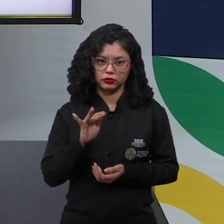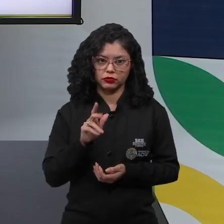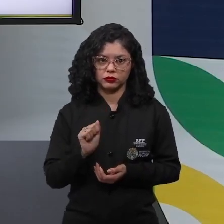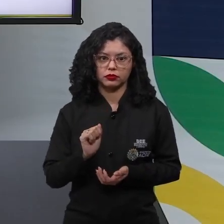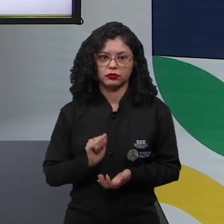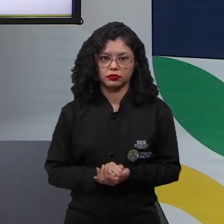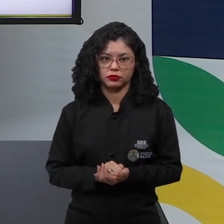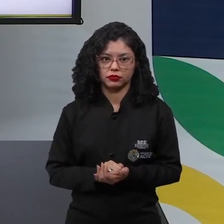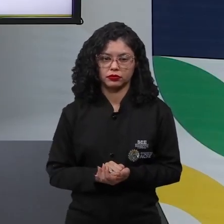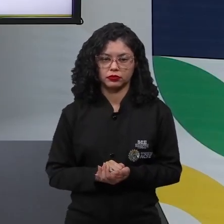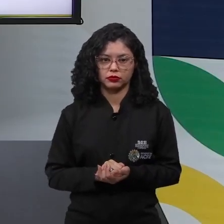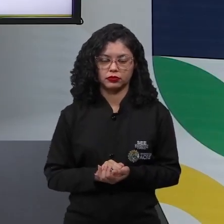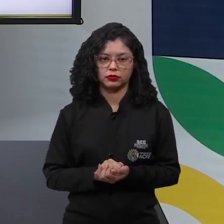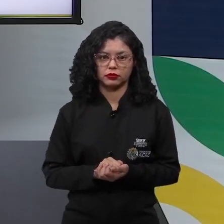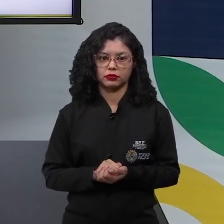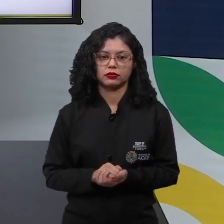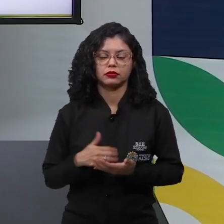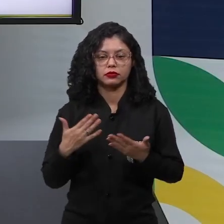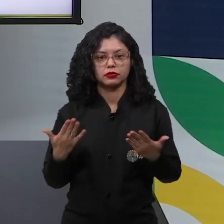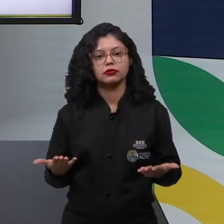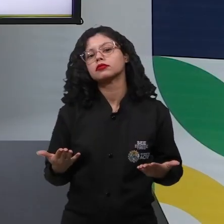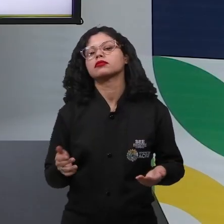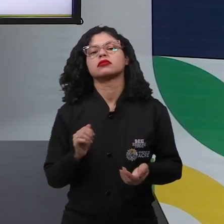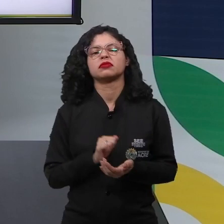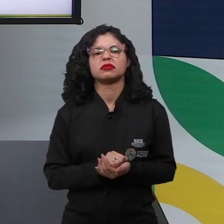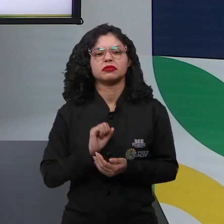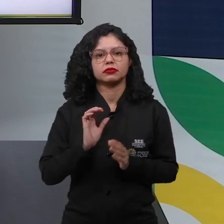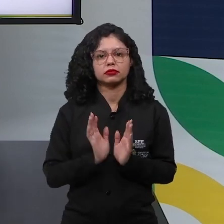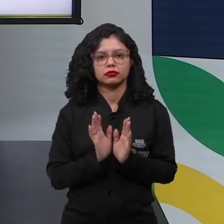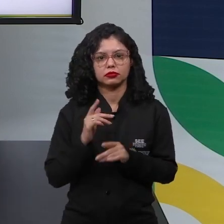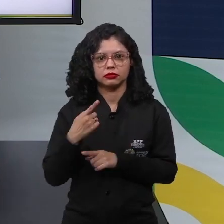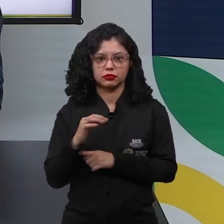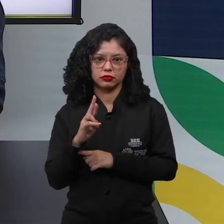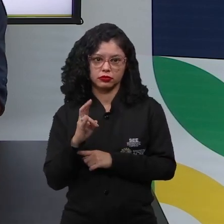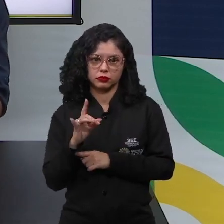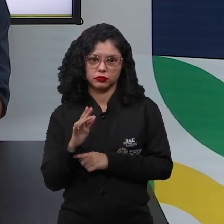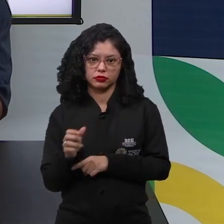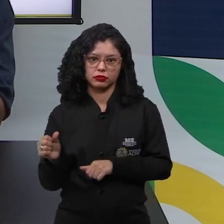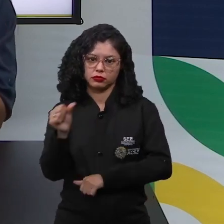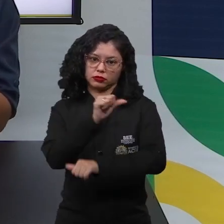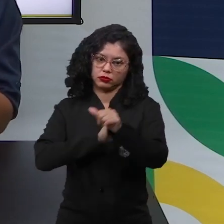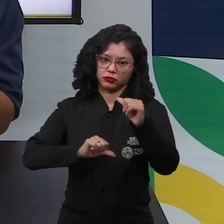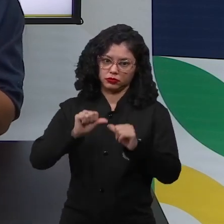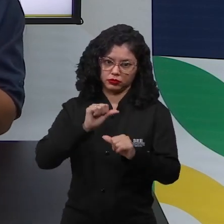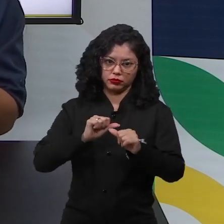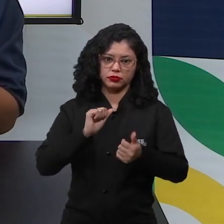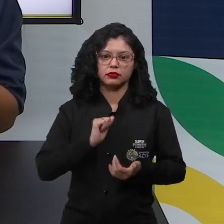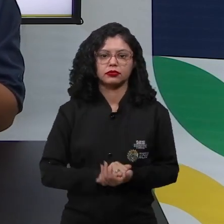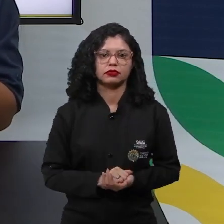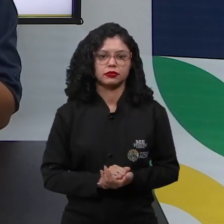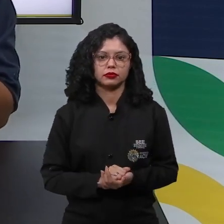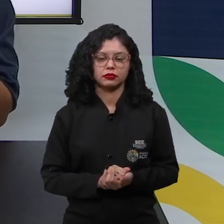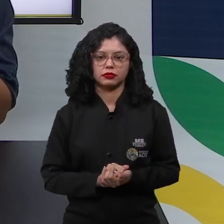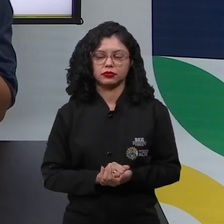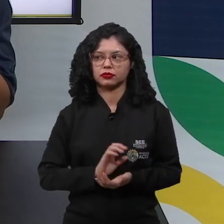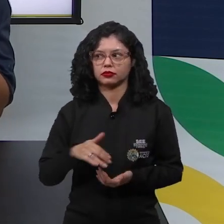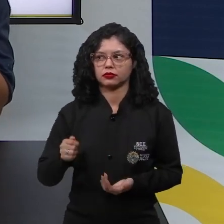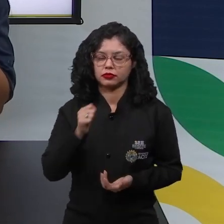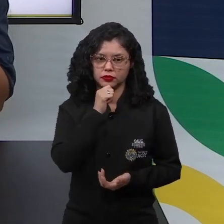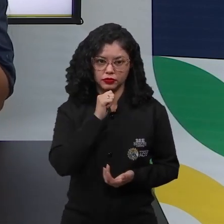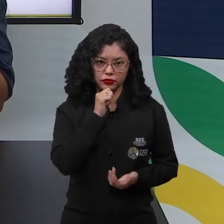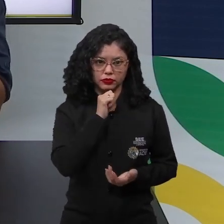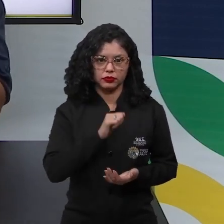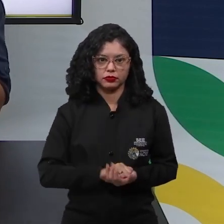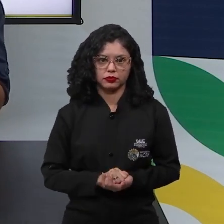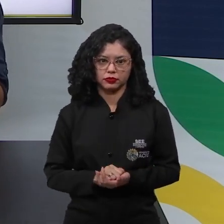a bexiga relaxada. Então, a gente conclui que o parasimpático, ele é totalmente ao contrário, ele é quando o corpo